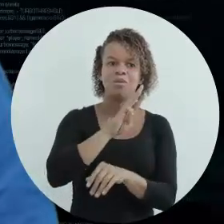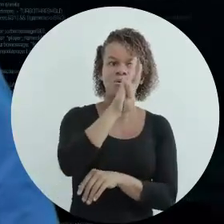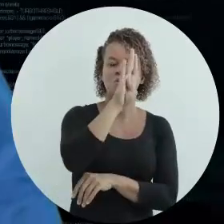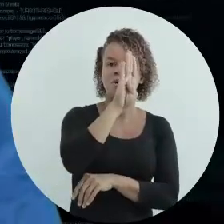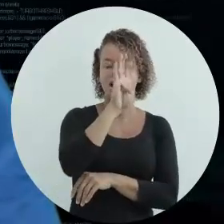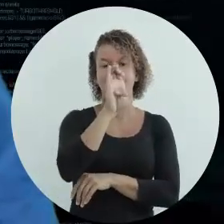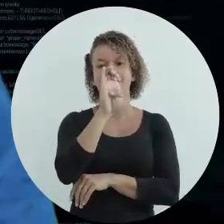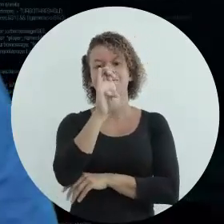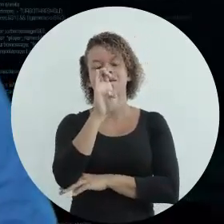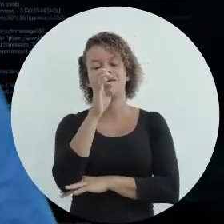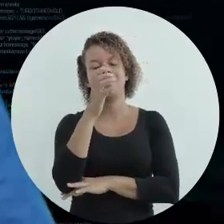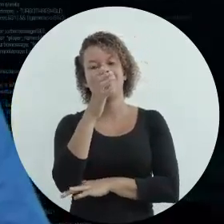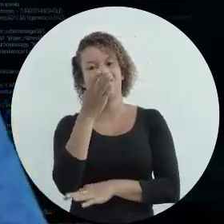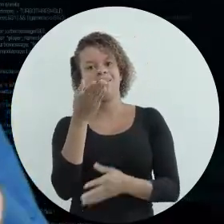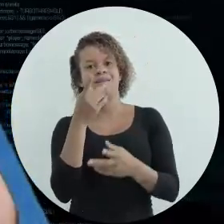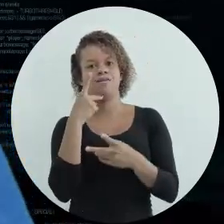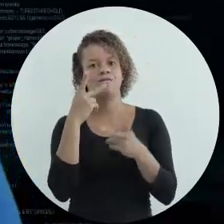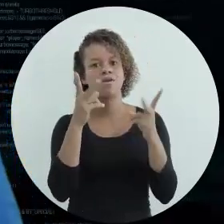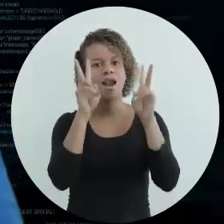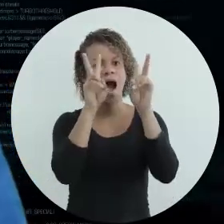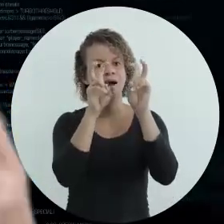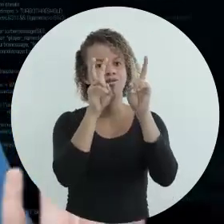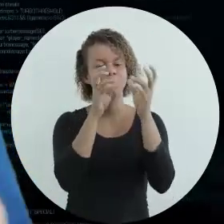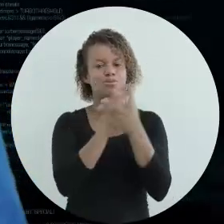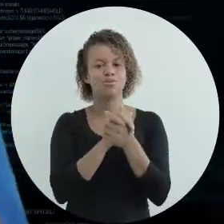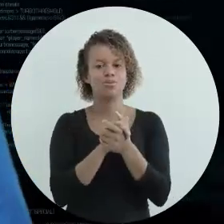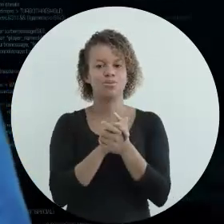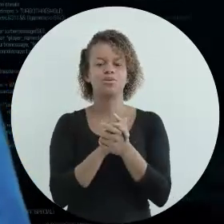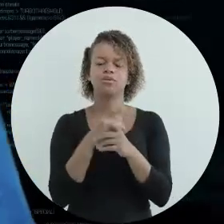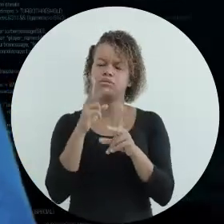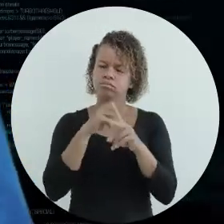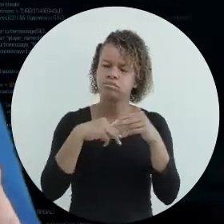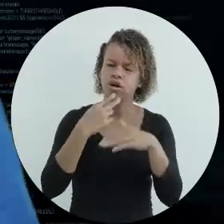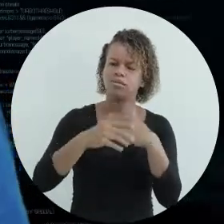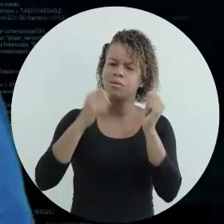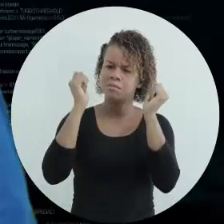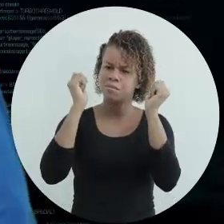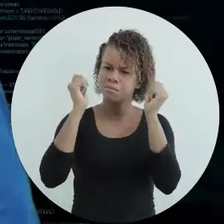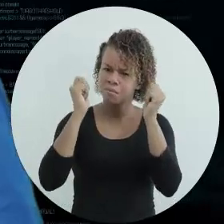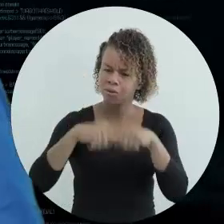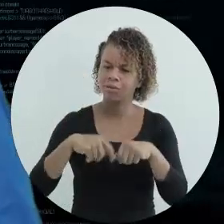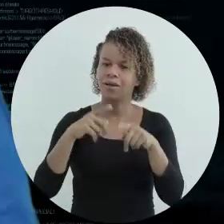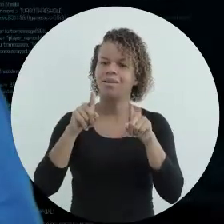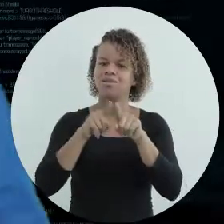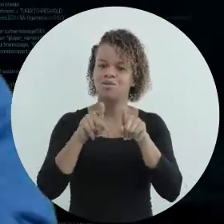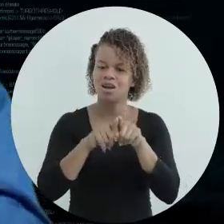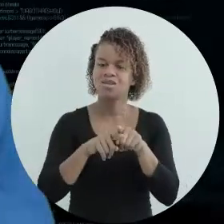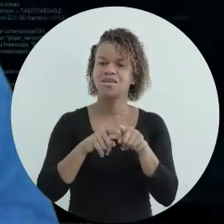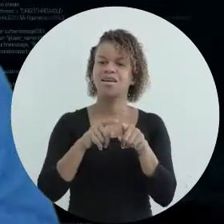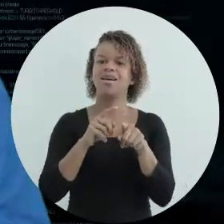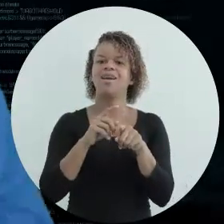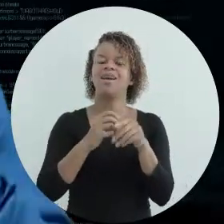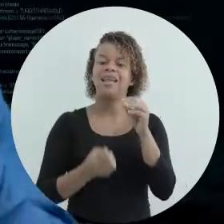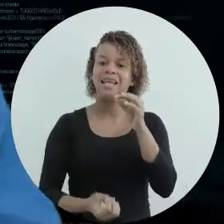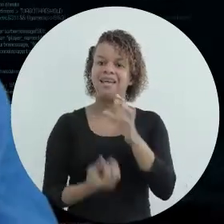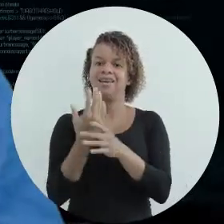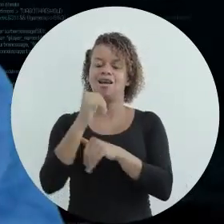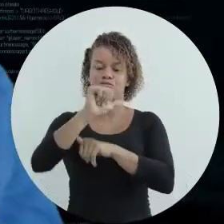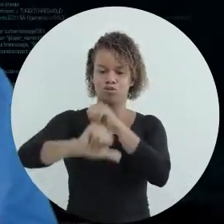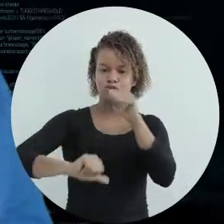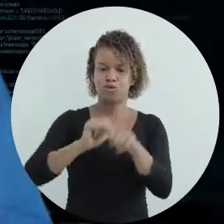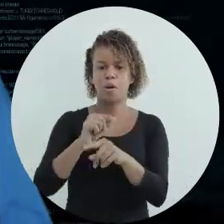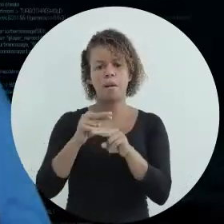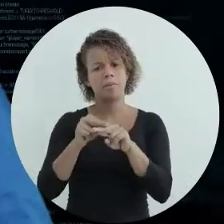aquele conteúdo. Então o JavaScript tem esse poder de modificar, alterar e criar, certo? Mas para isso a gente